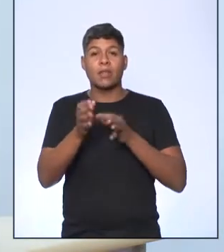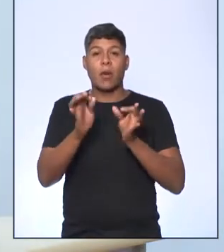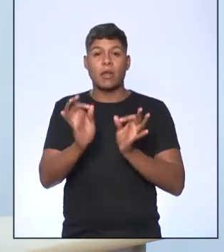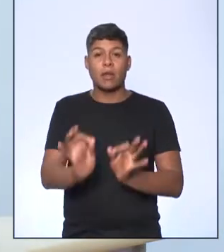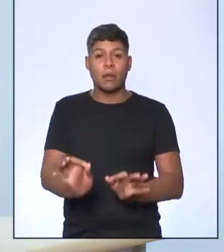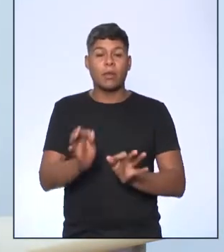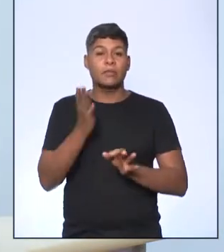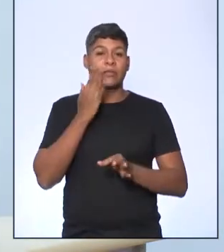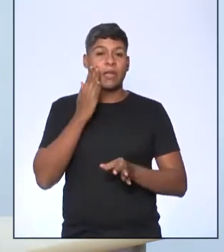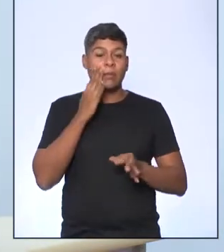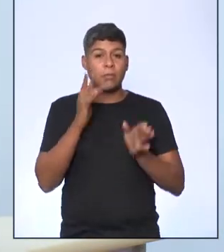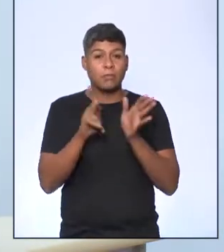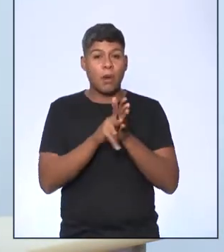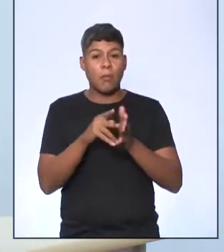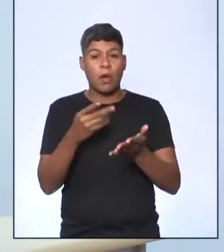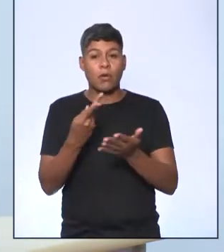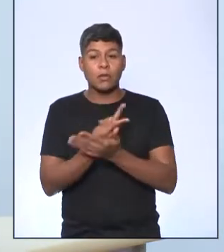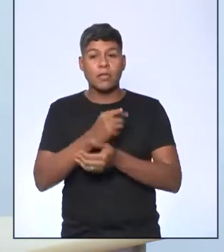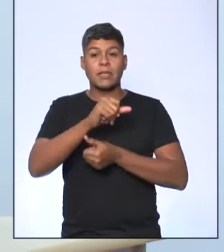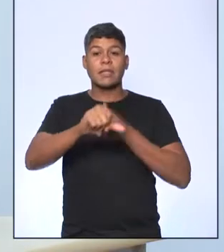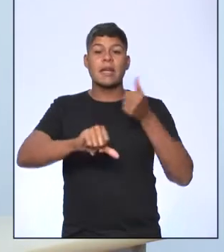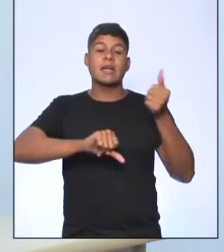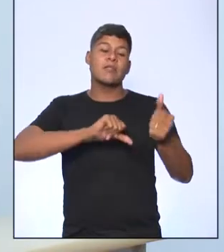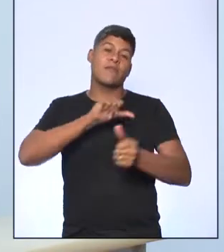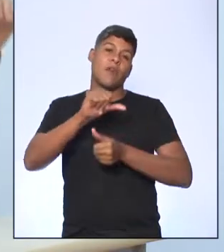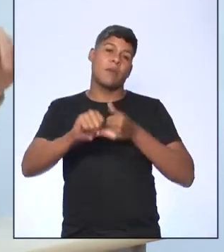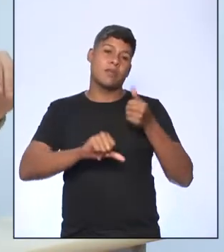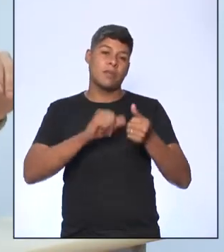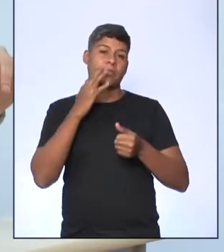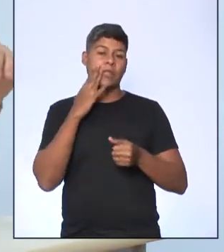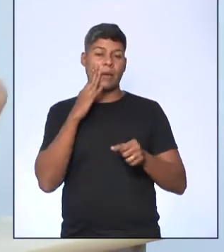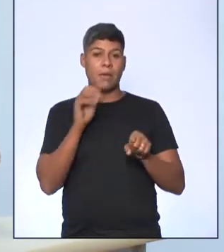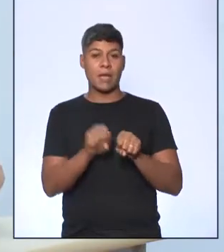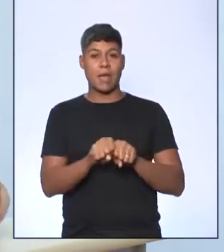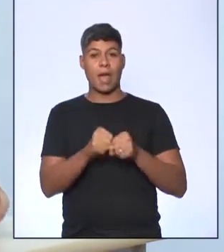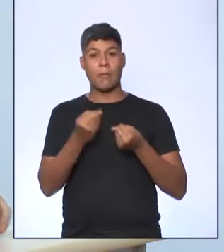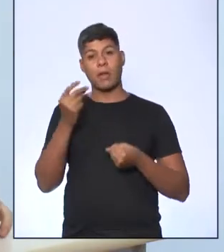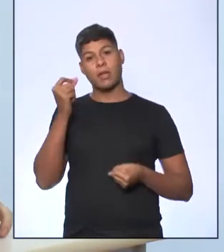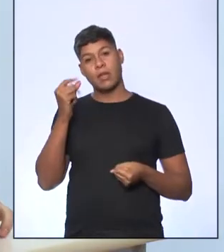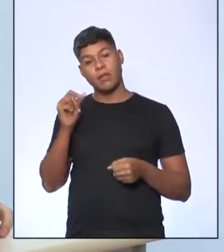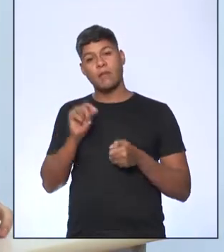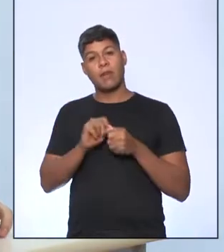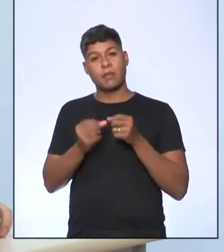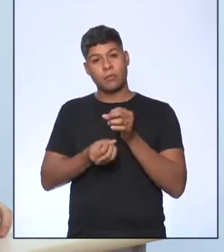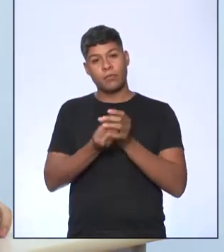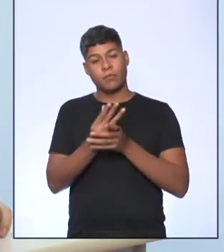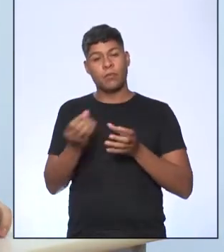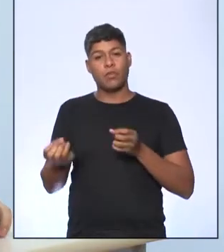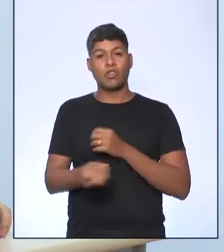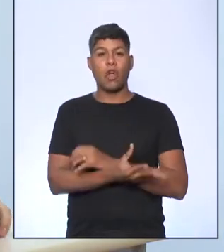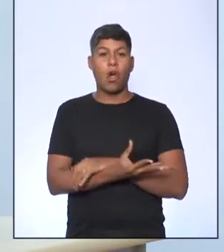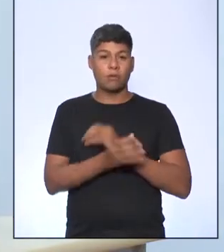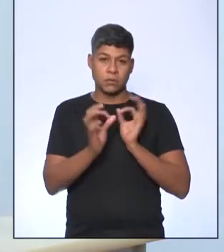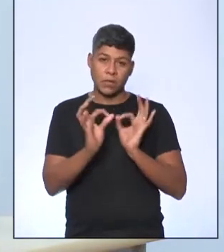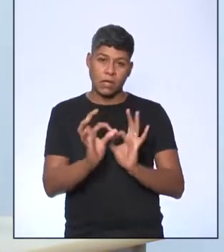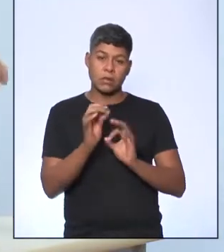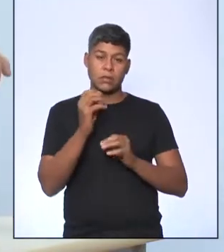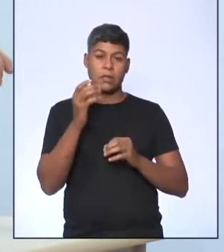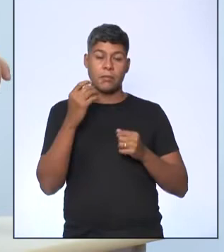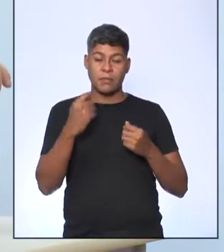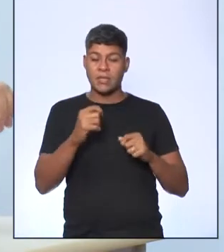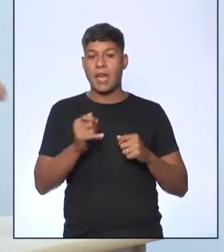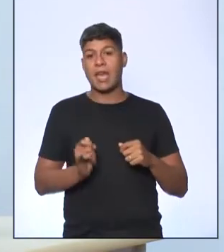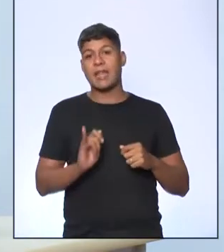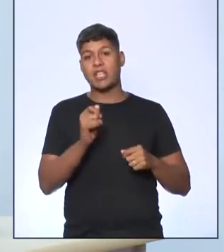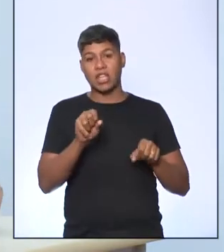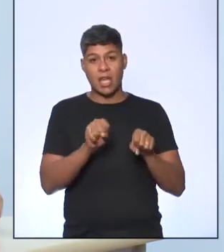Então, é praticamente isso que acontece na transformação. Quebra o antigo e forma o novo, certo? Então, tem que ter energia